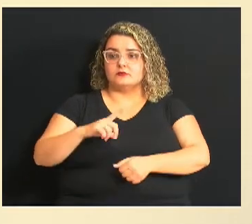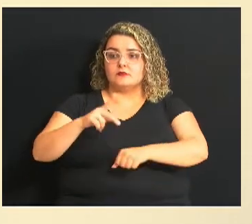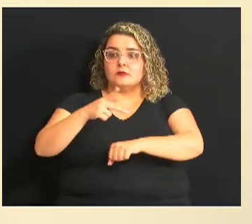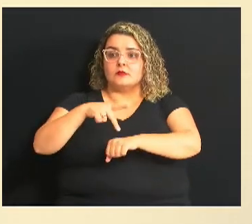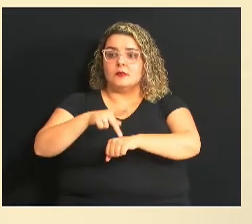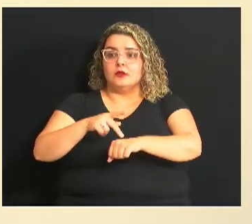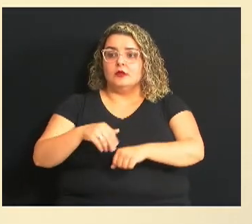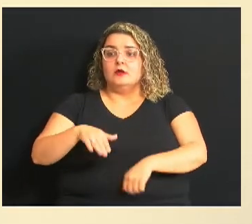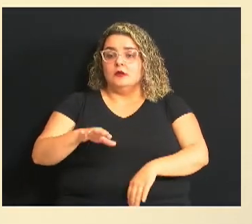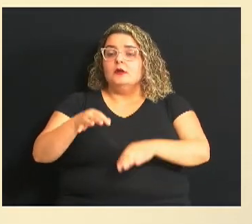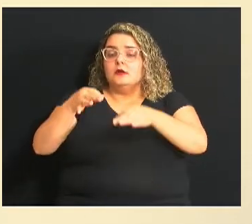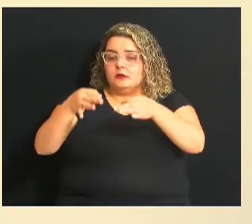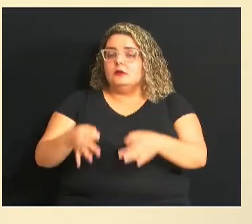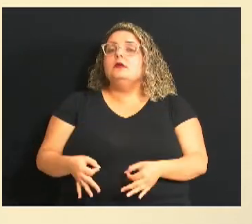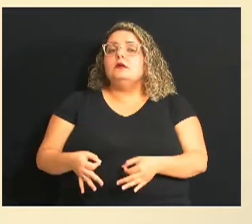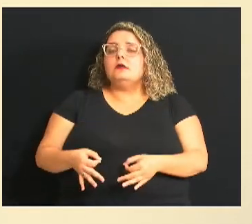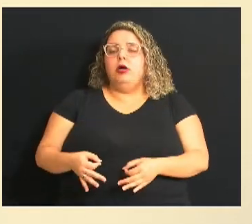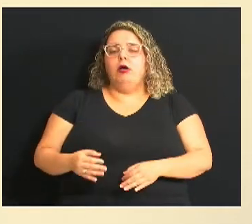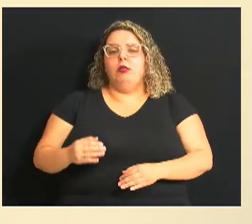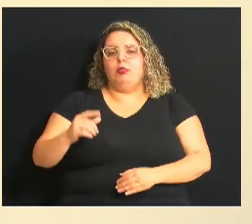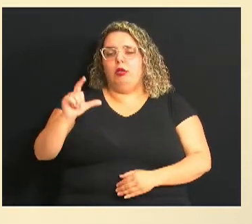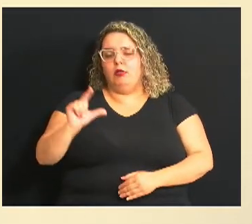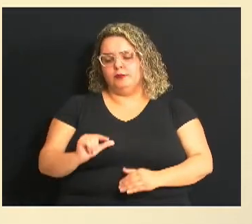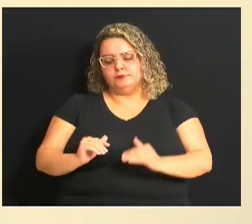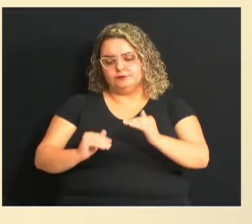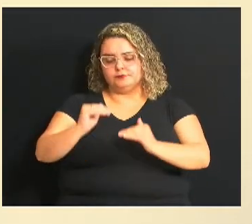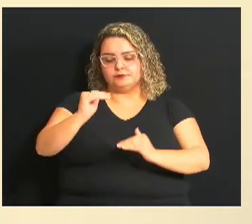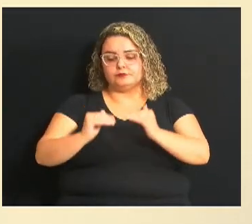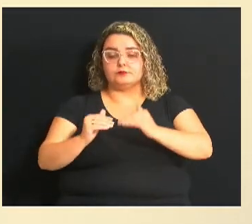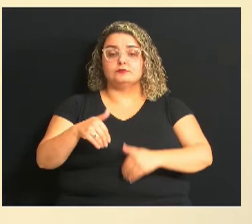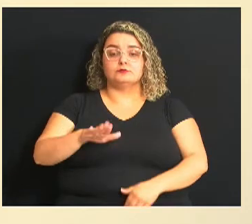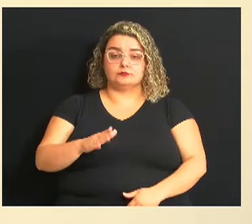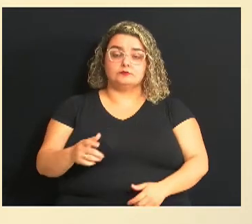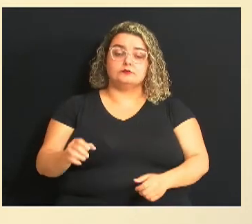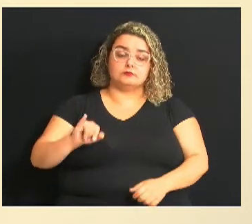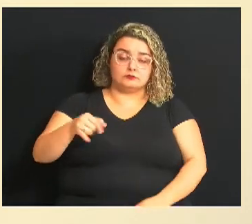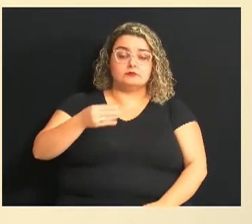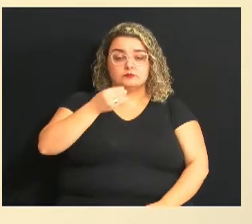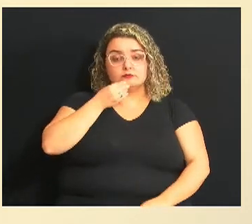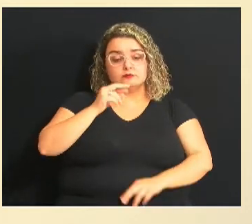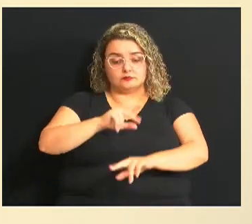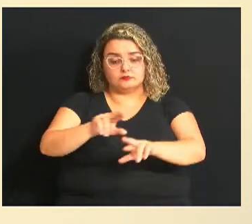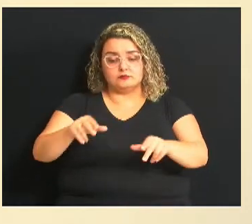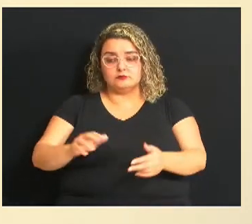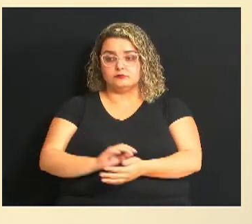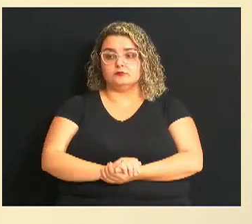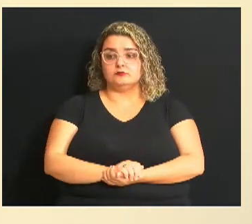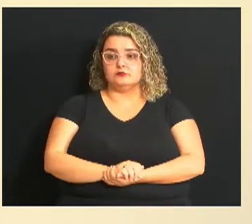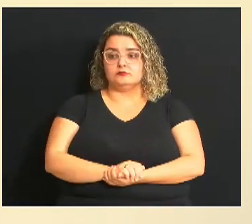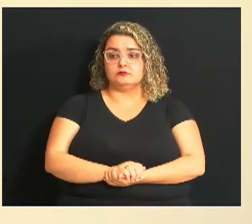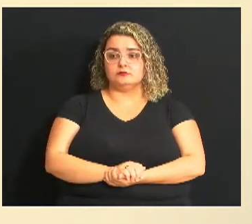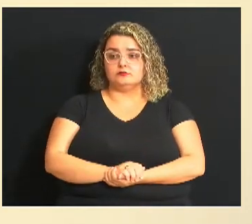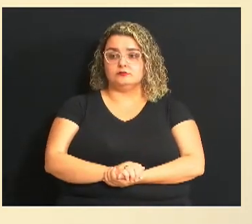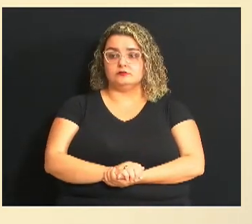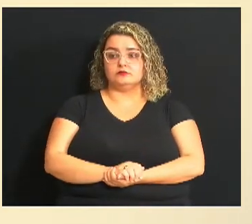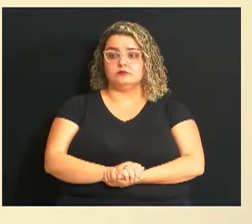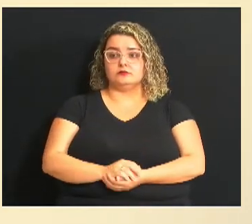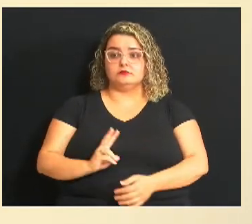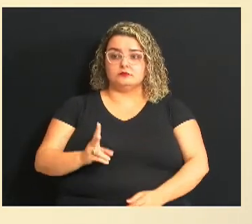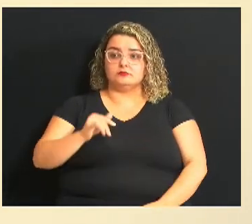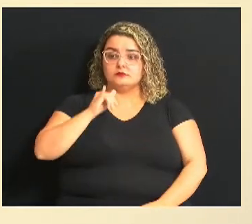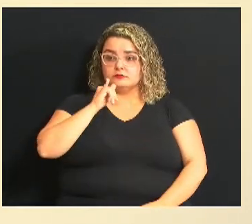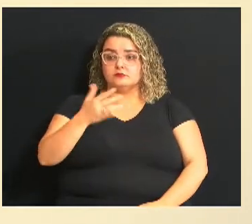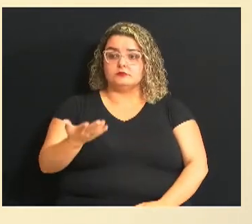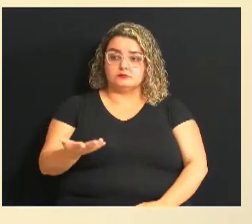mais justo, menos desigual, com mais oportunidades? E sempre a minha resposta é meio